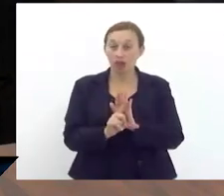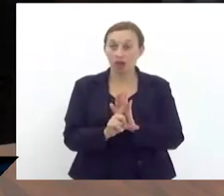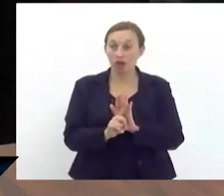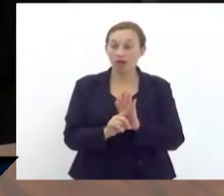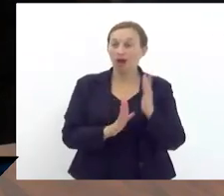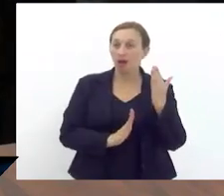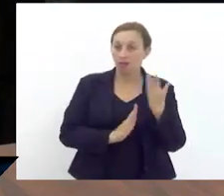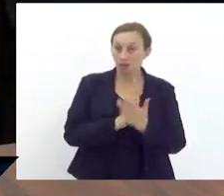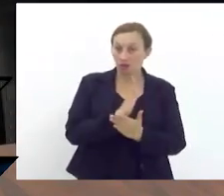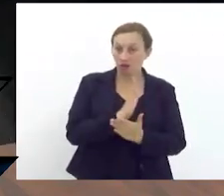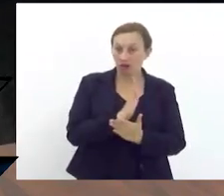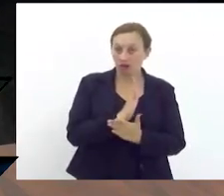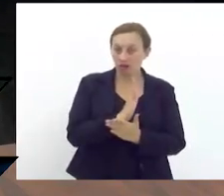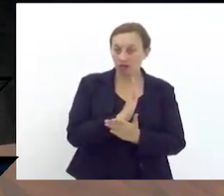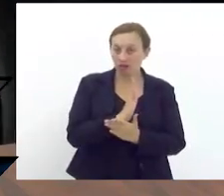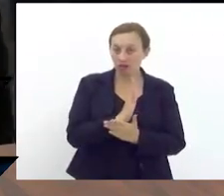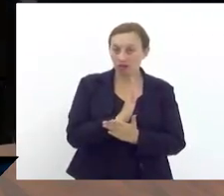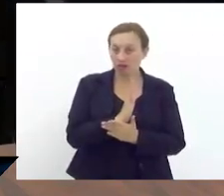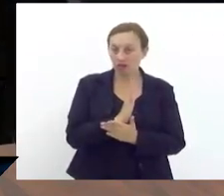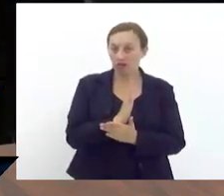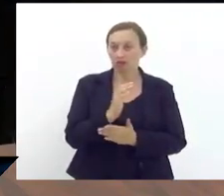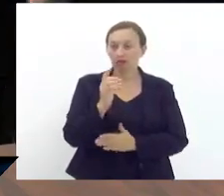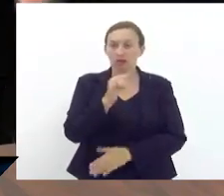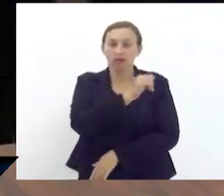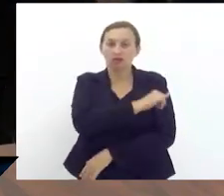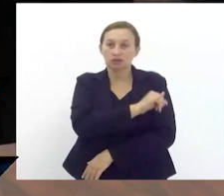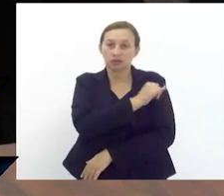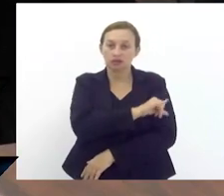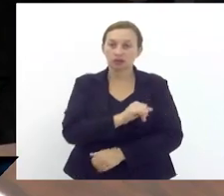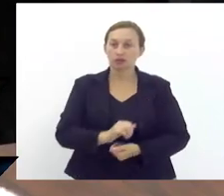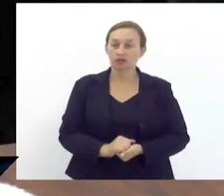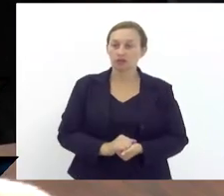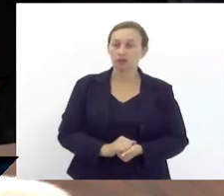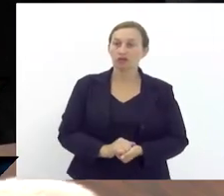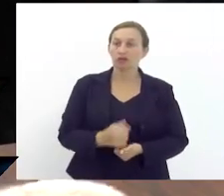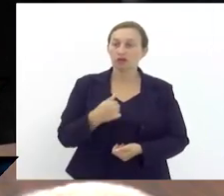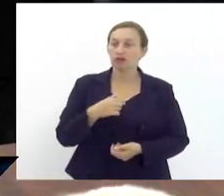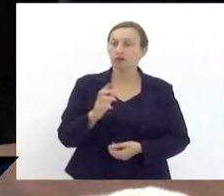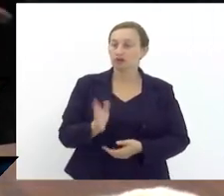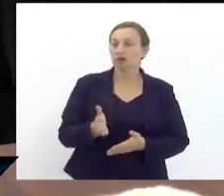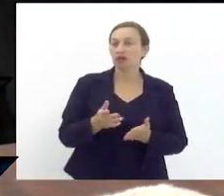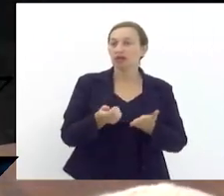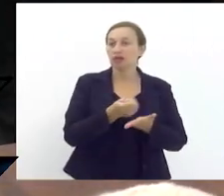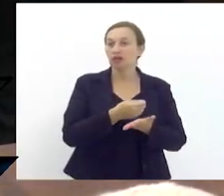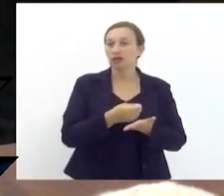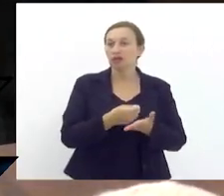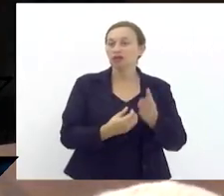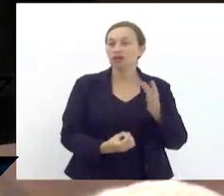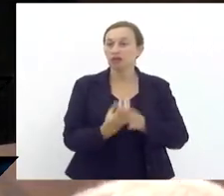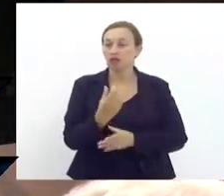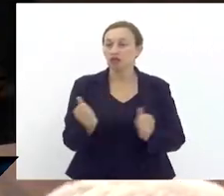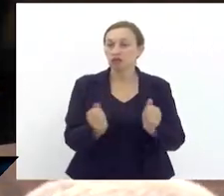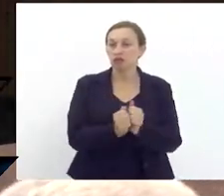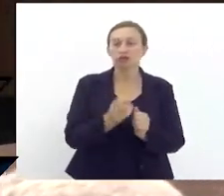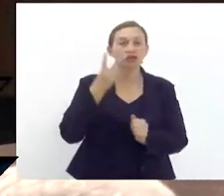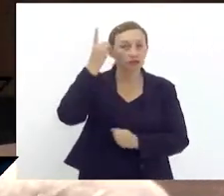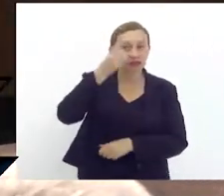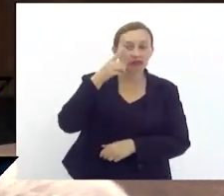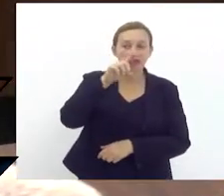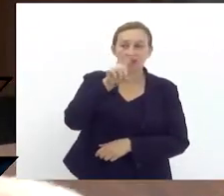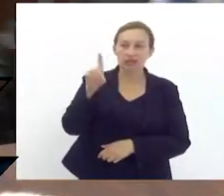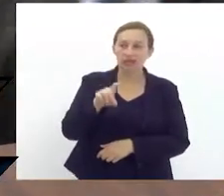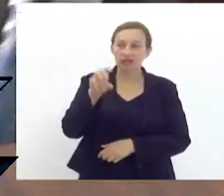aprovada em vigor aqui no Rio que eu sou coautor dela junto com a deputada geidan e com